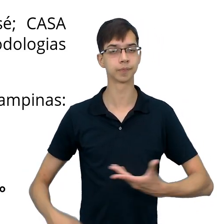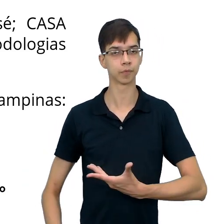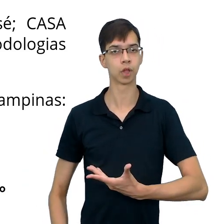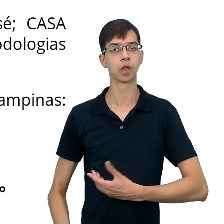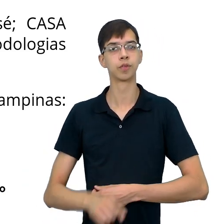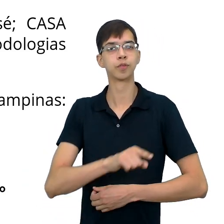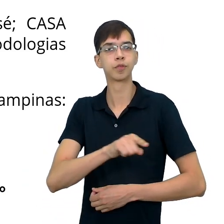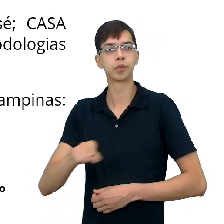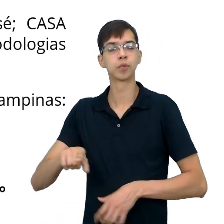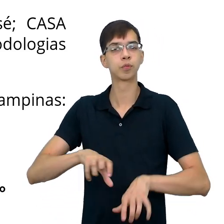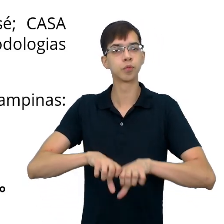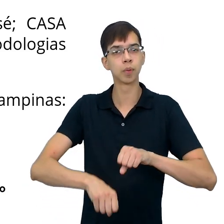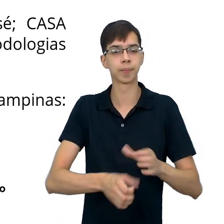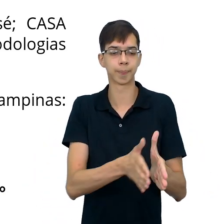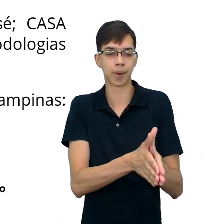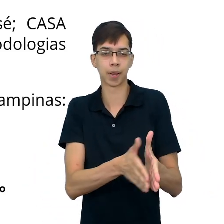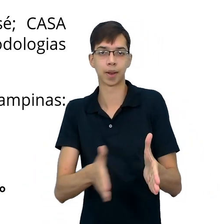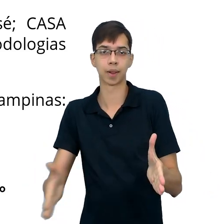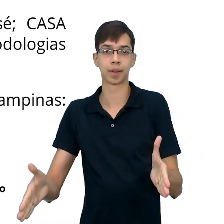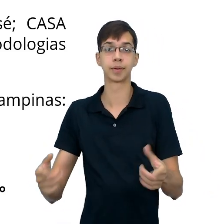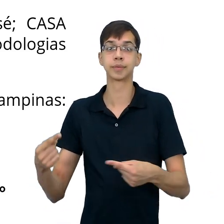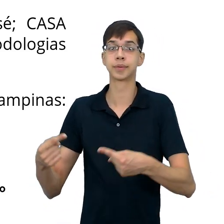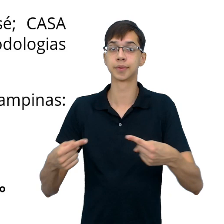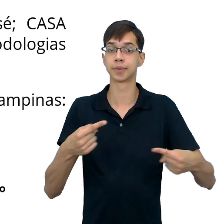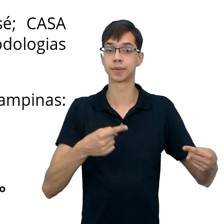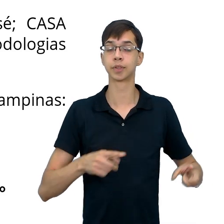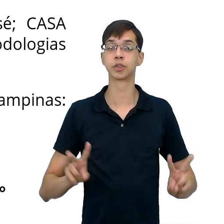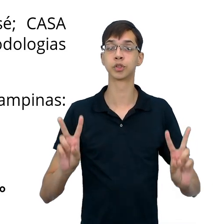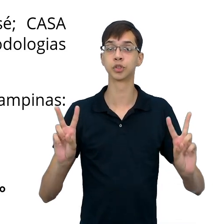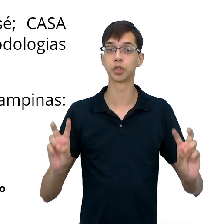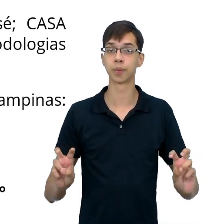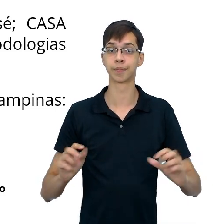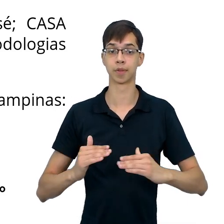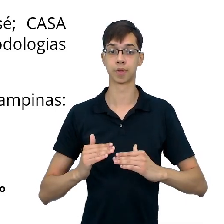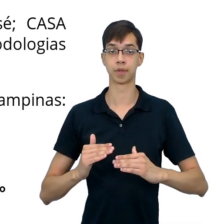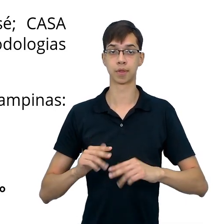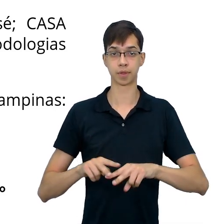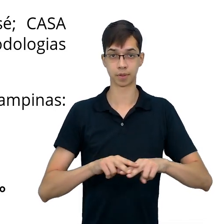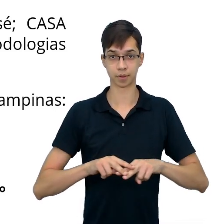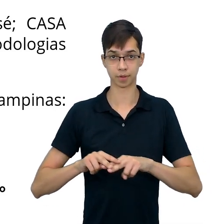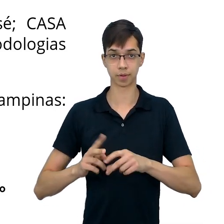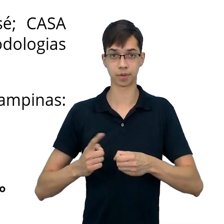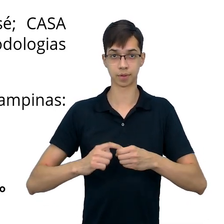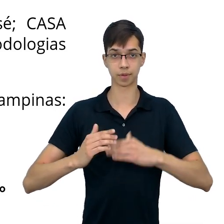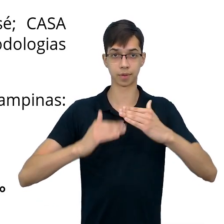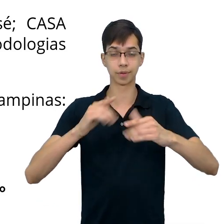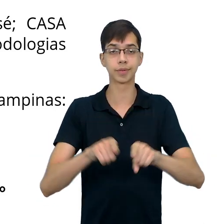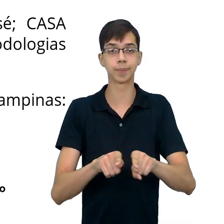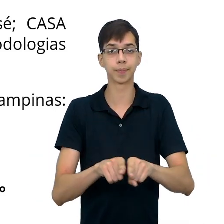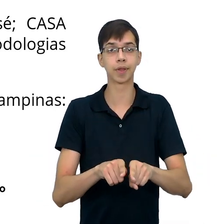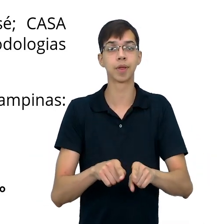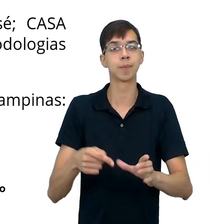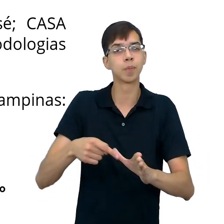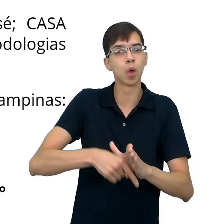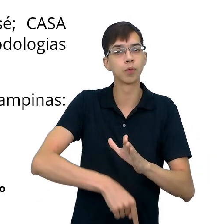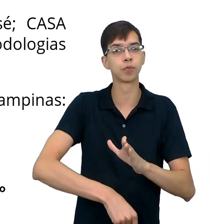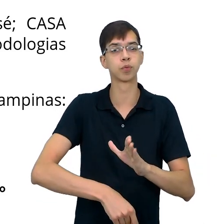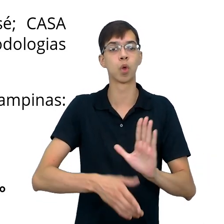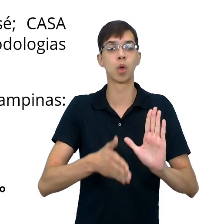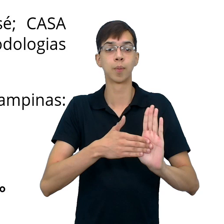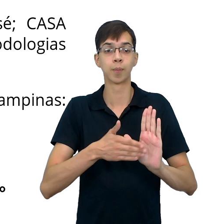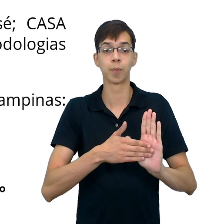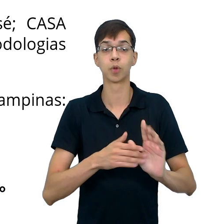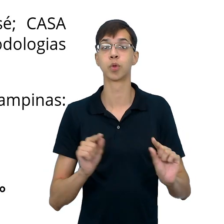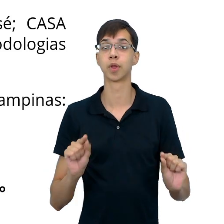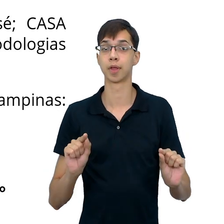fomos discutindo o processo formativo do Programa de Recuperação e Aprofundamento, proposto pela Secretaria Estadual de Educação de São